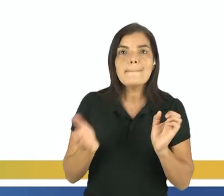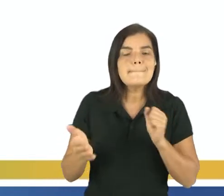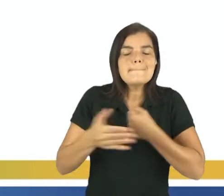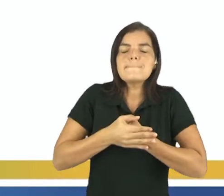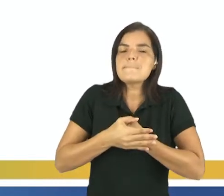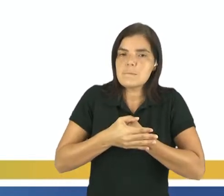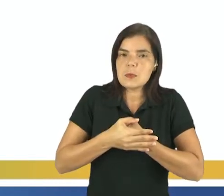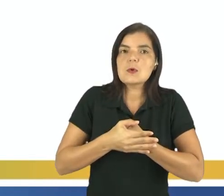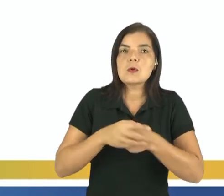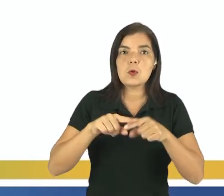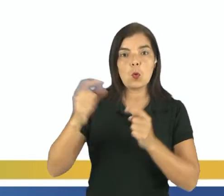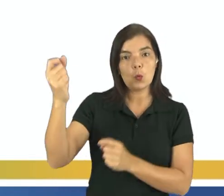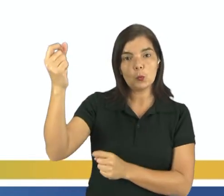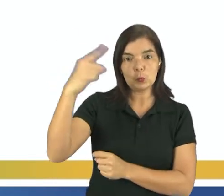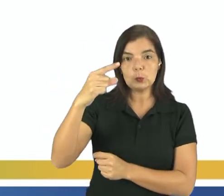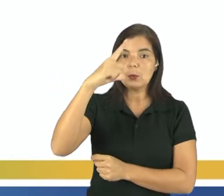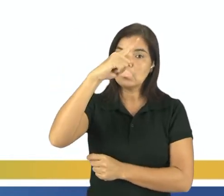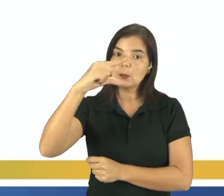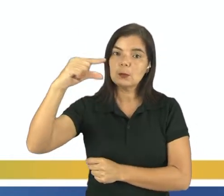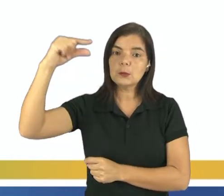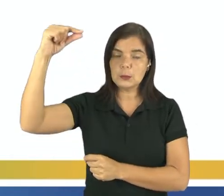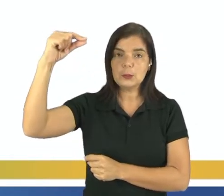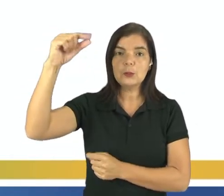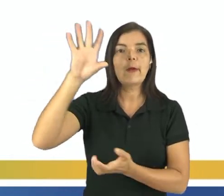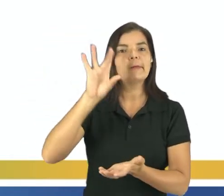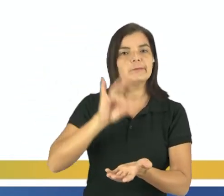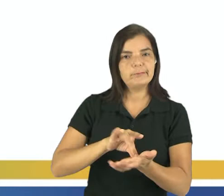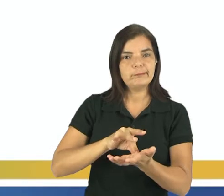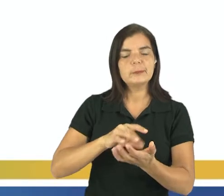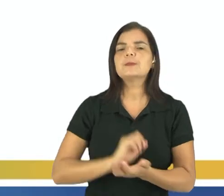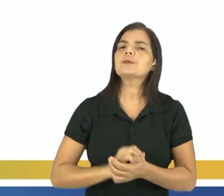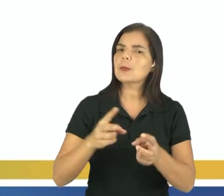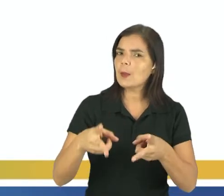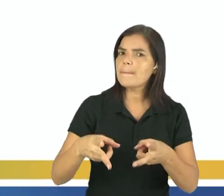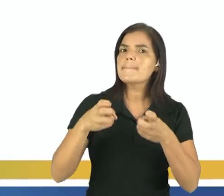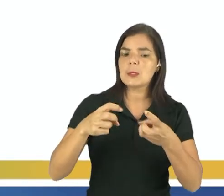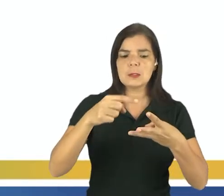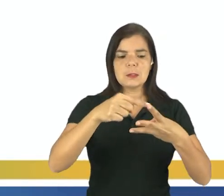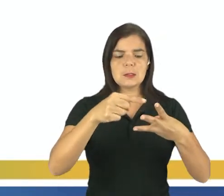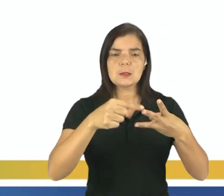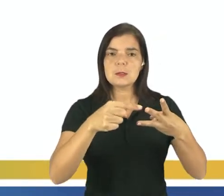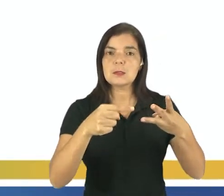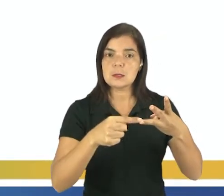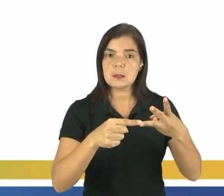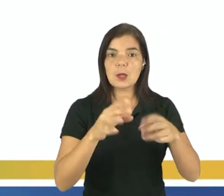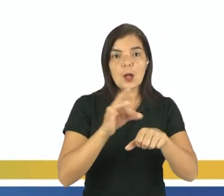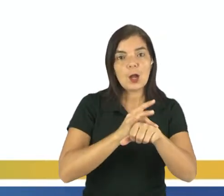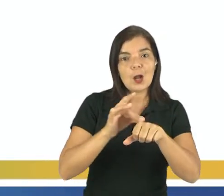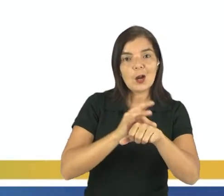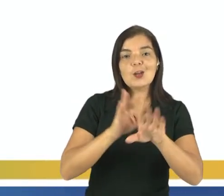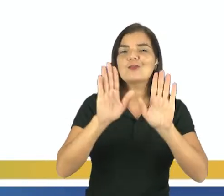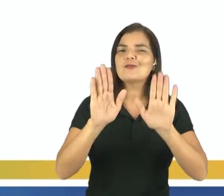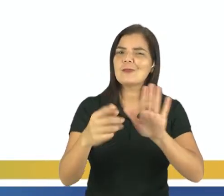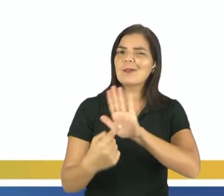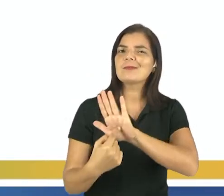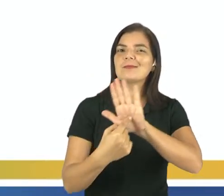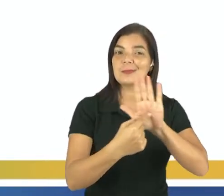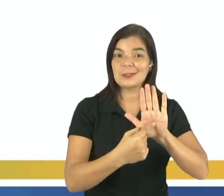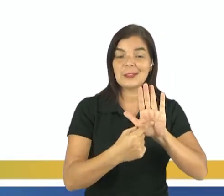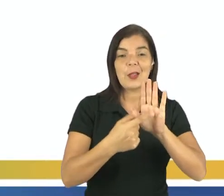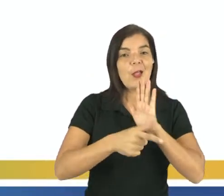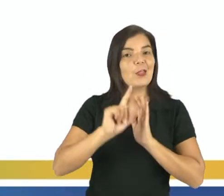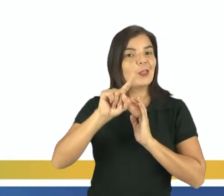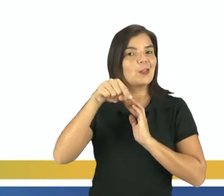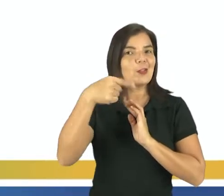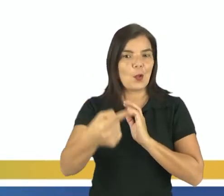muito tempo: o sol, a lua e a verdade. Percebam que o três coisas, em destaque, já faz menção ao que vai ser